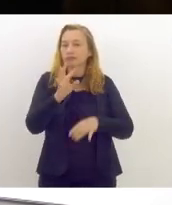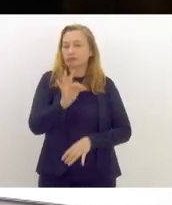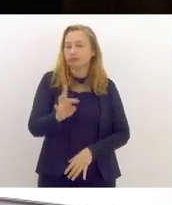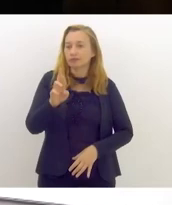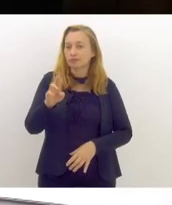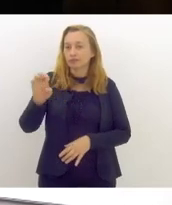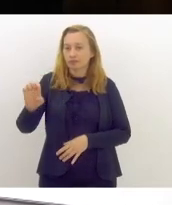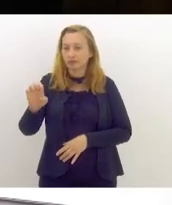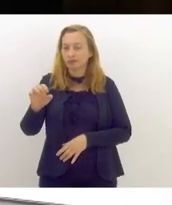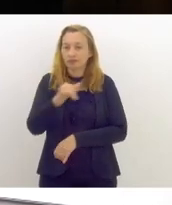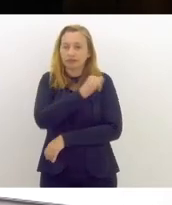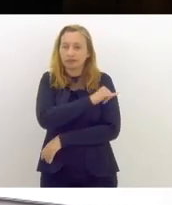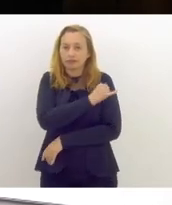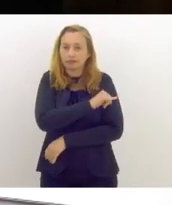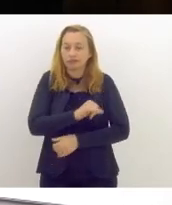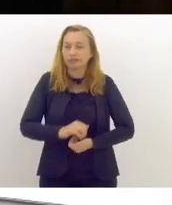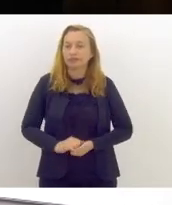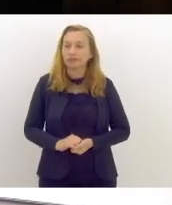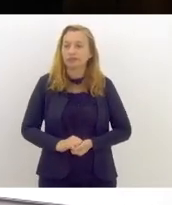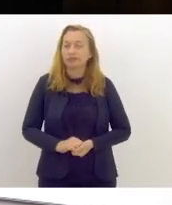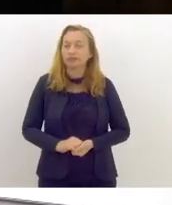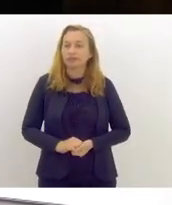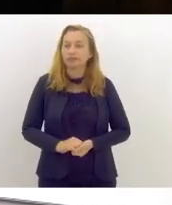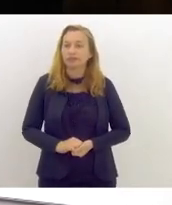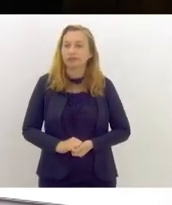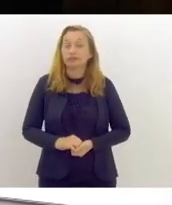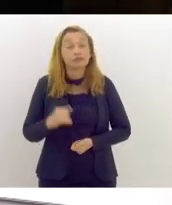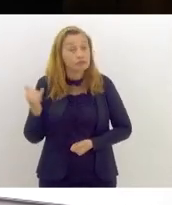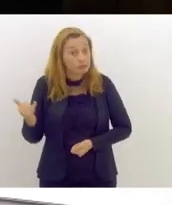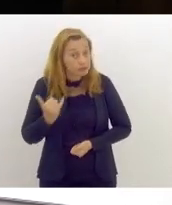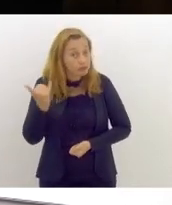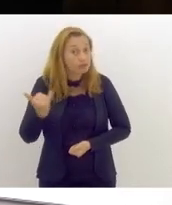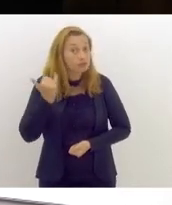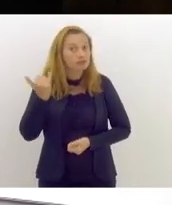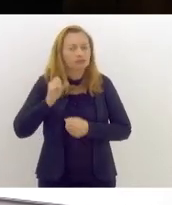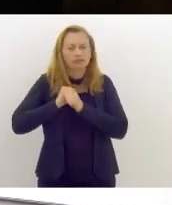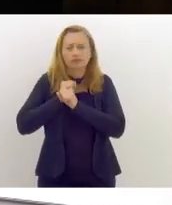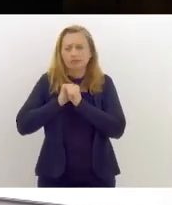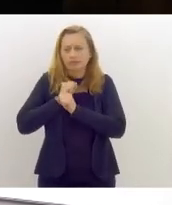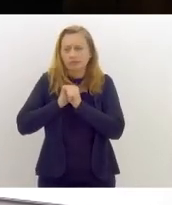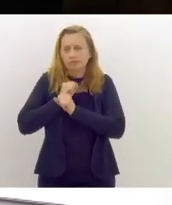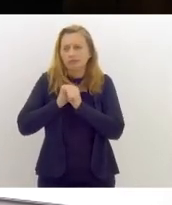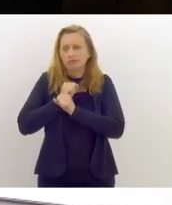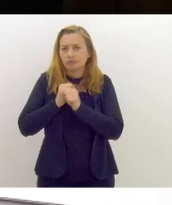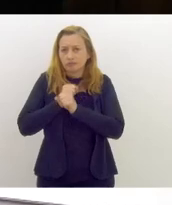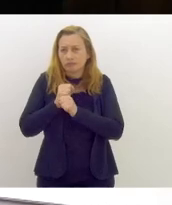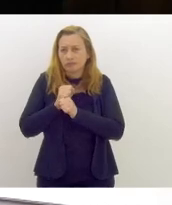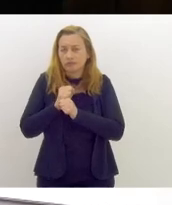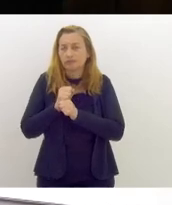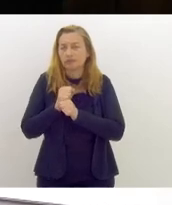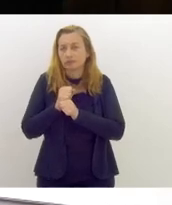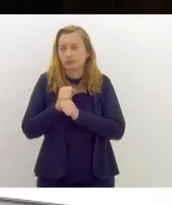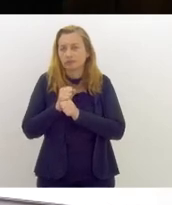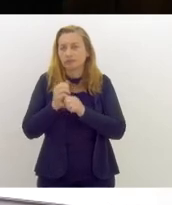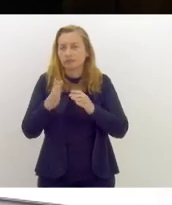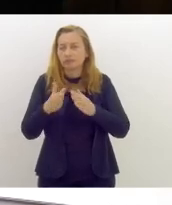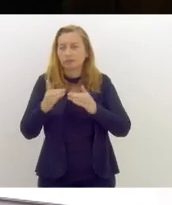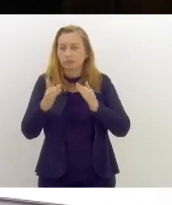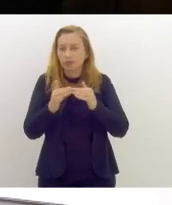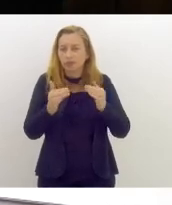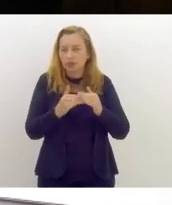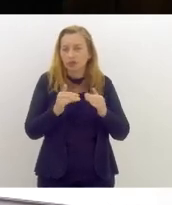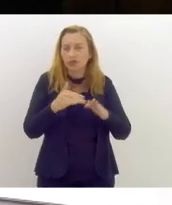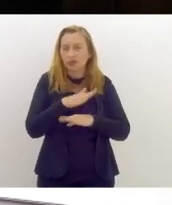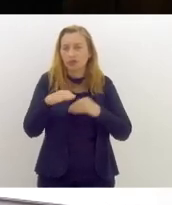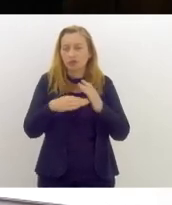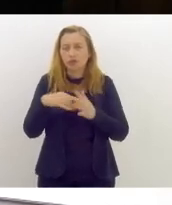de Janeiro uma sede importante por muitos anos era um apelo não só dos Advogados